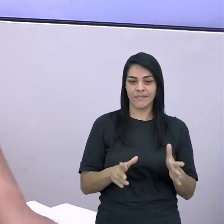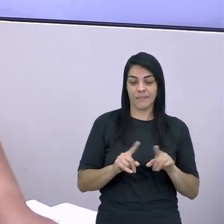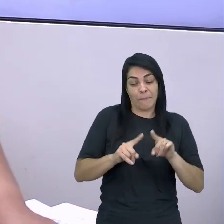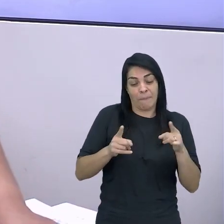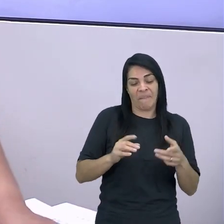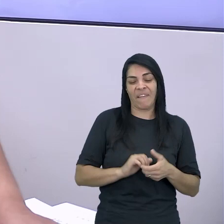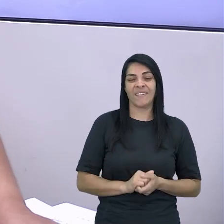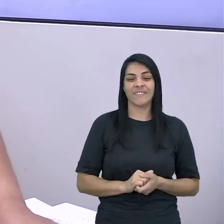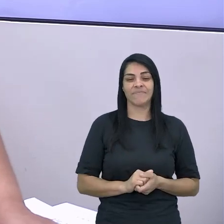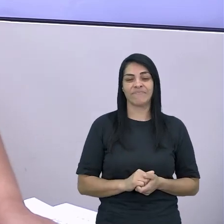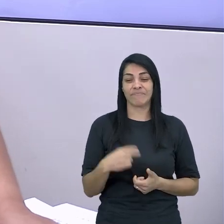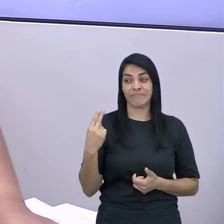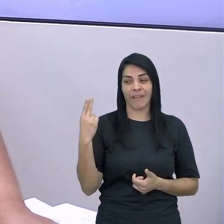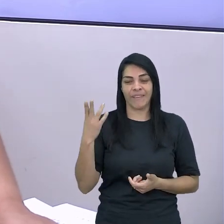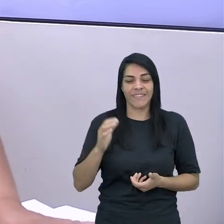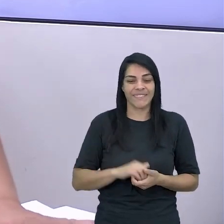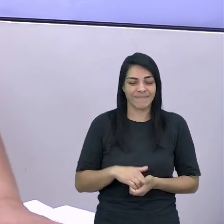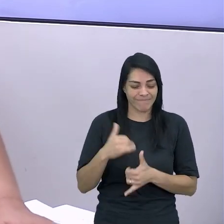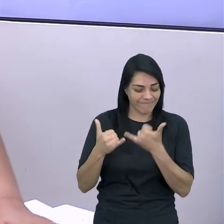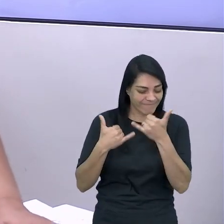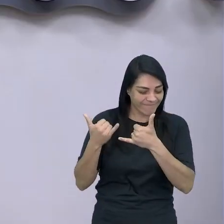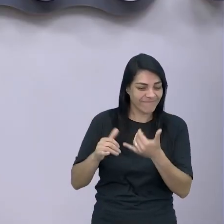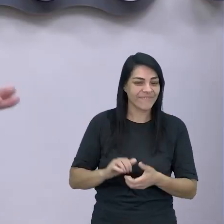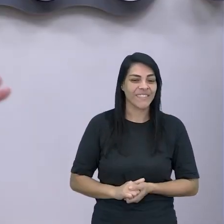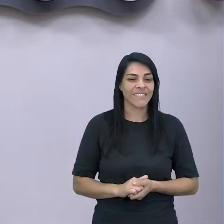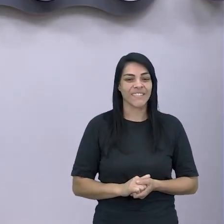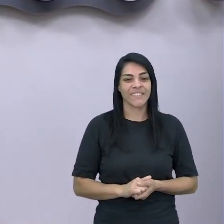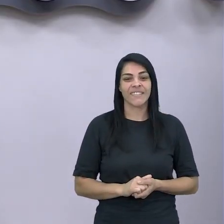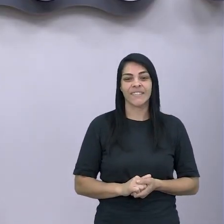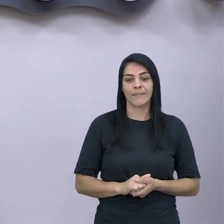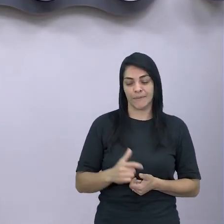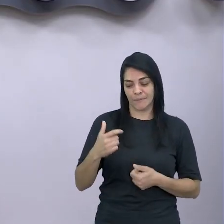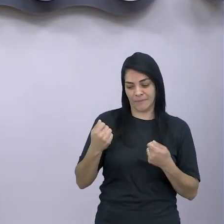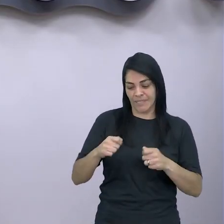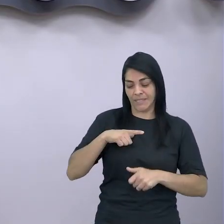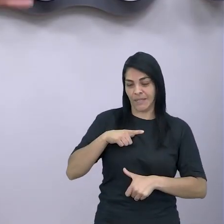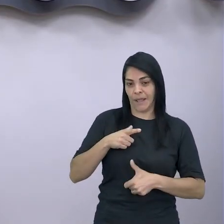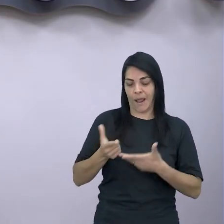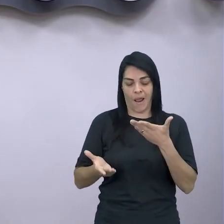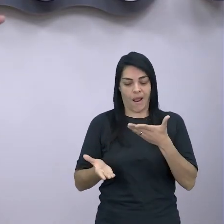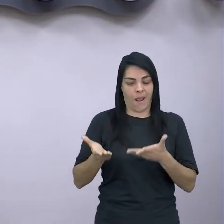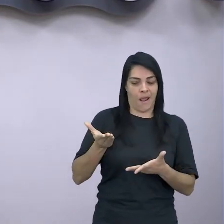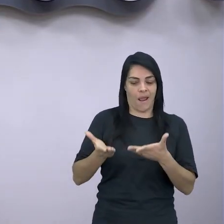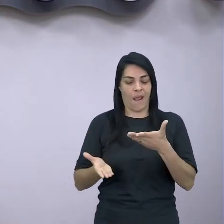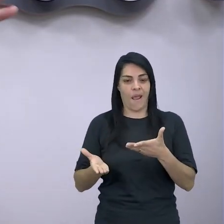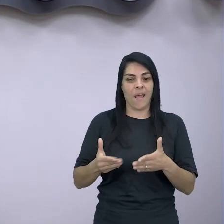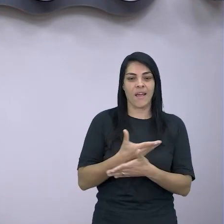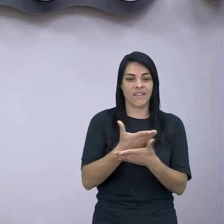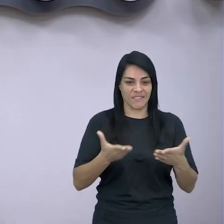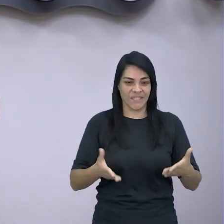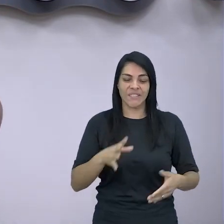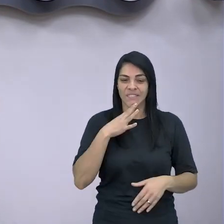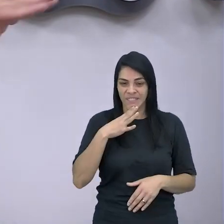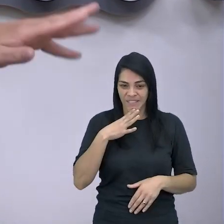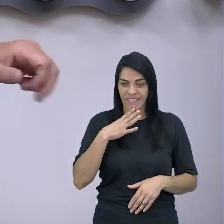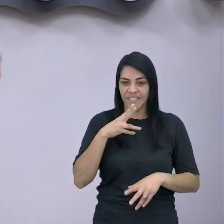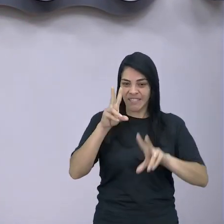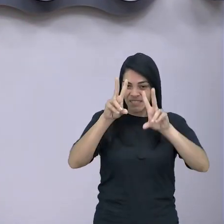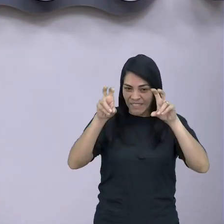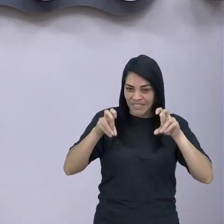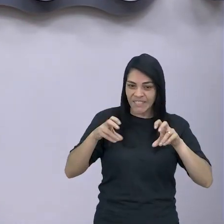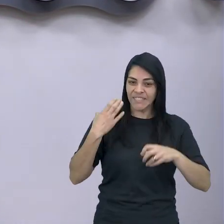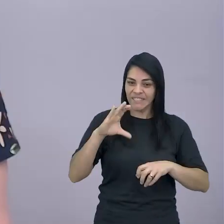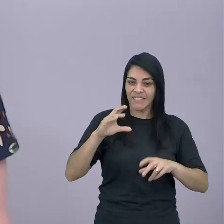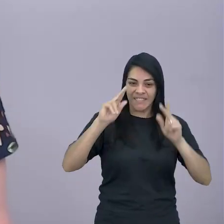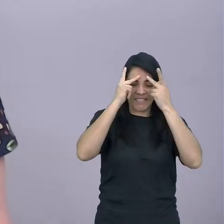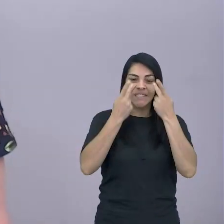gente. Não dá. Fala, Rafa. Não, é bom que dá um equilíbrio, né? Dá um equilíbrio. A gente traz os temas mais das ciências humanas e a Alexandra traz